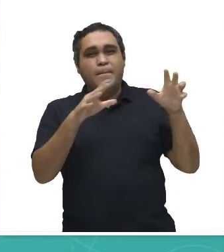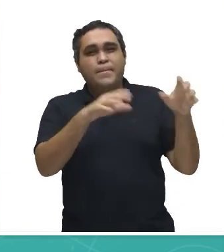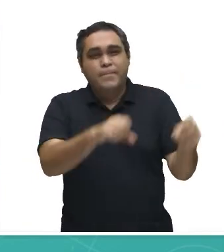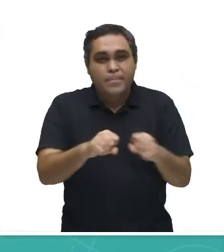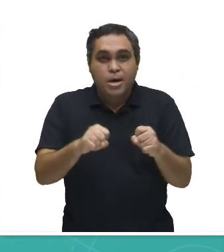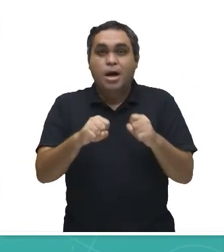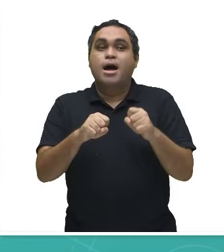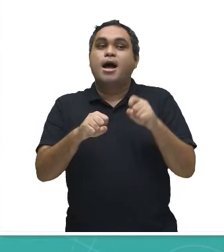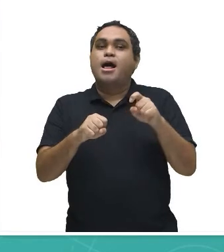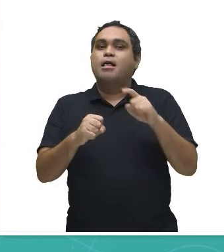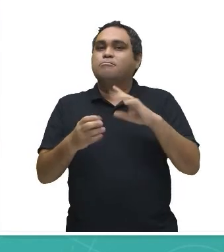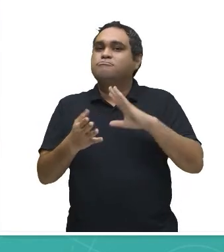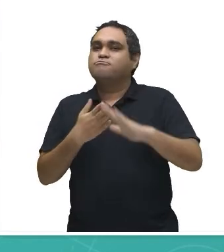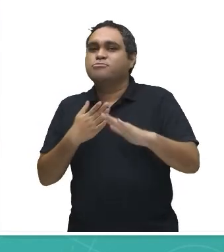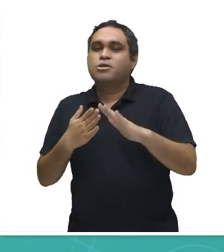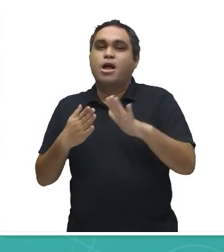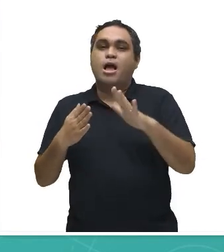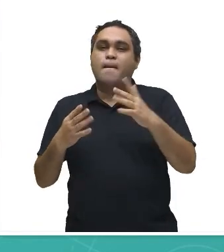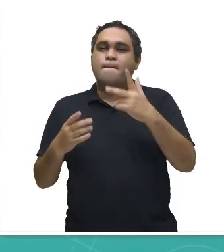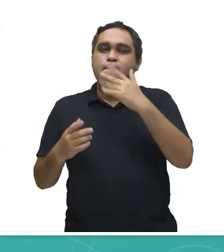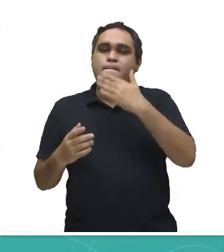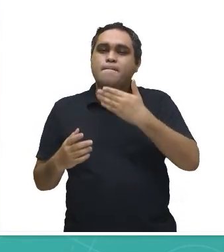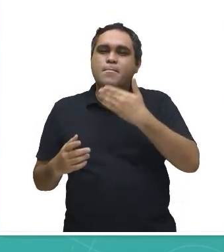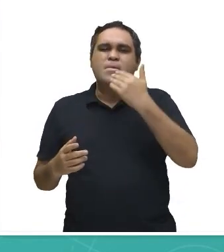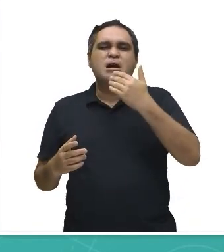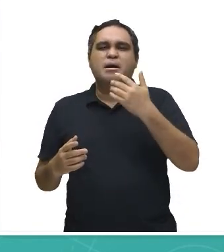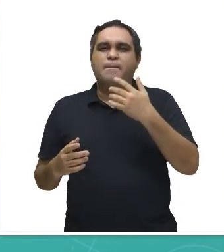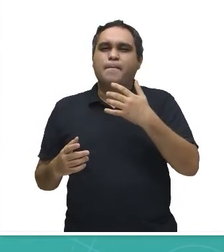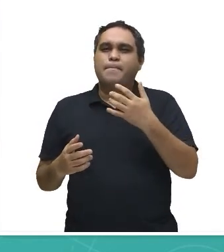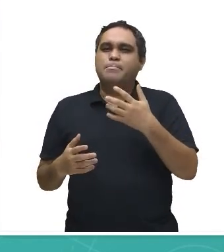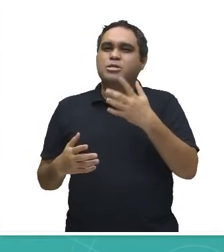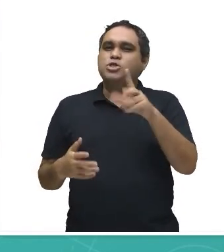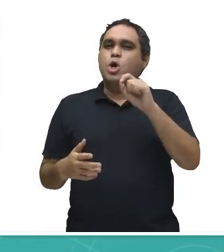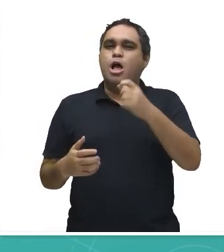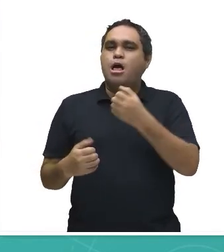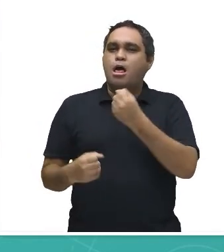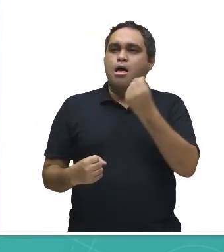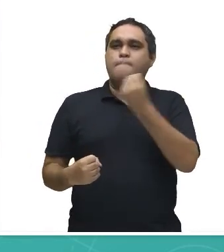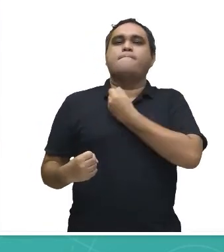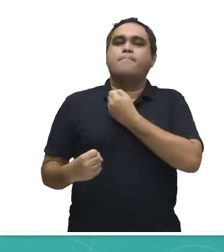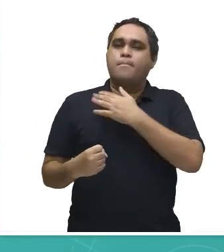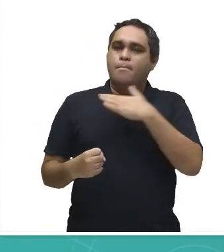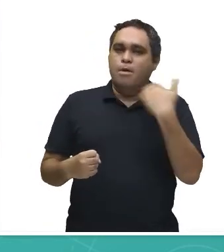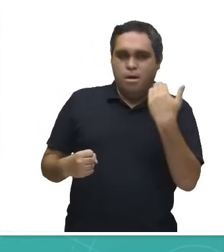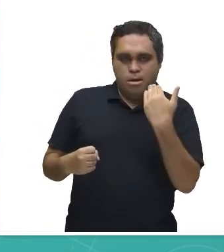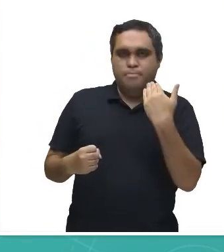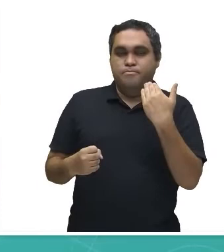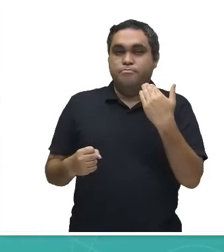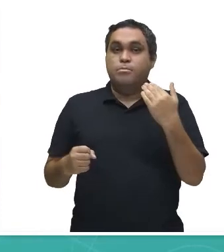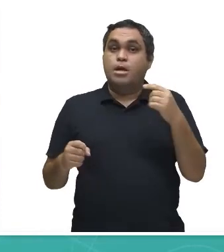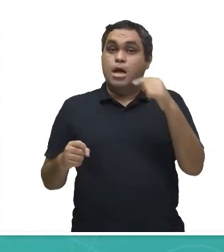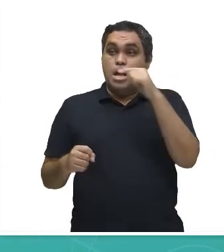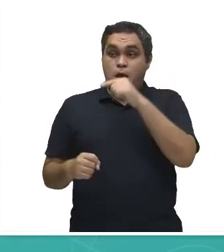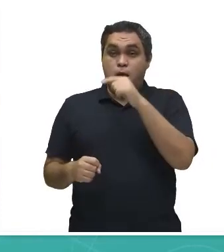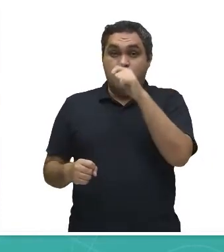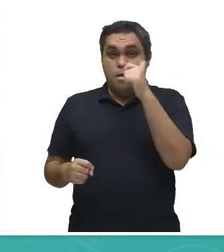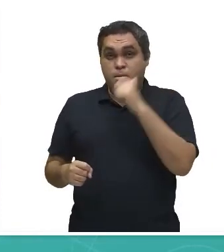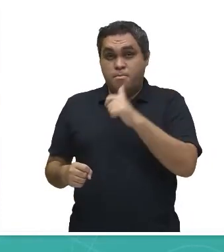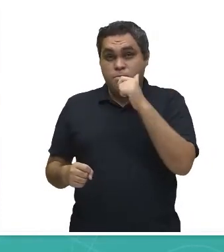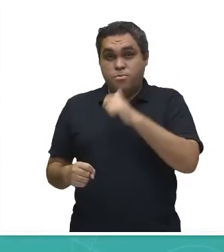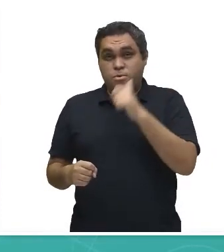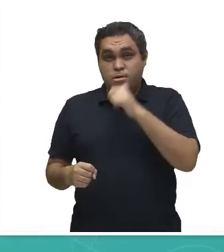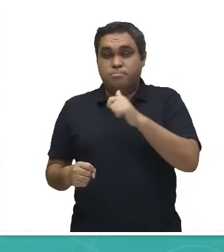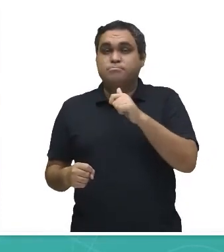com ele teve 3 filhos. Dandara, gente, na nossa história, ela ainda é muito envolvida em mistérios. Os